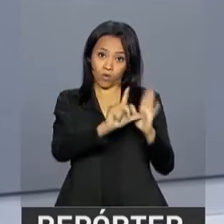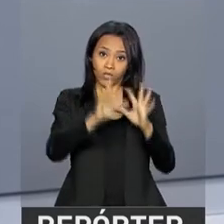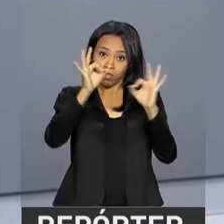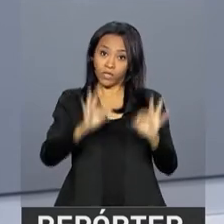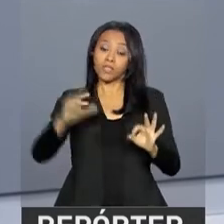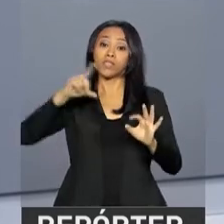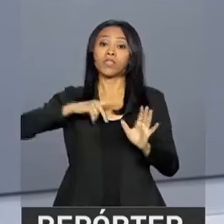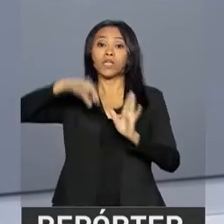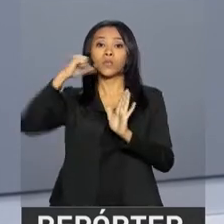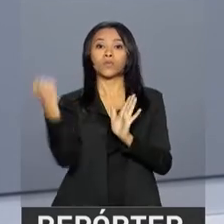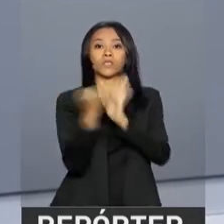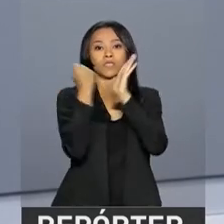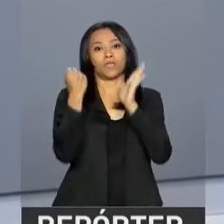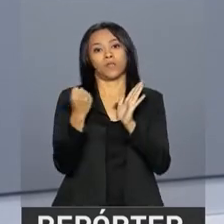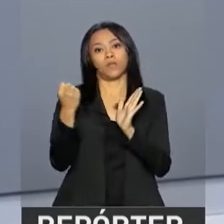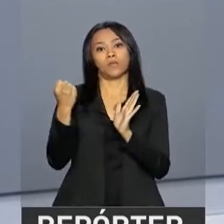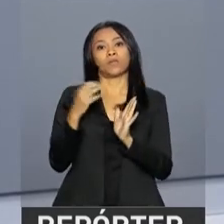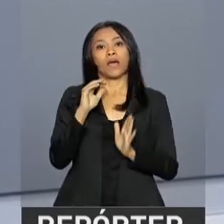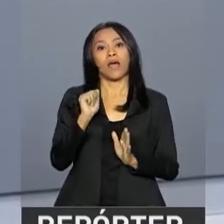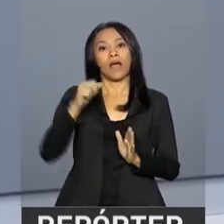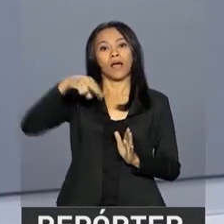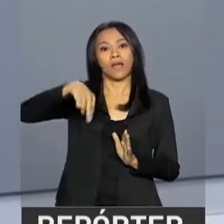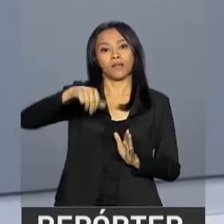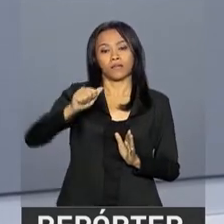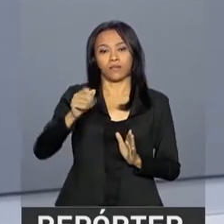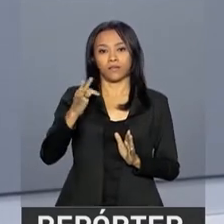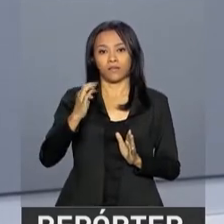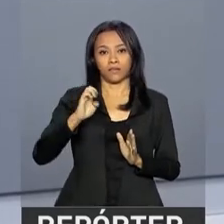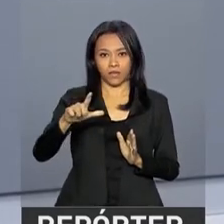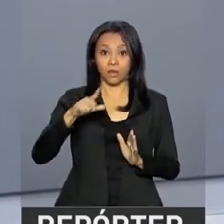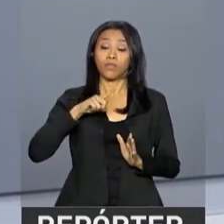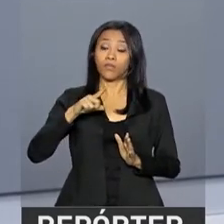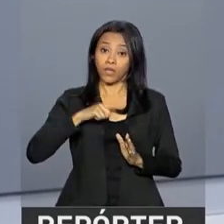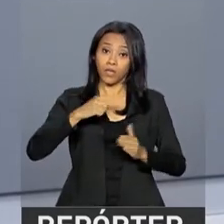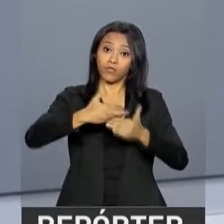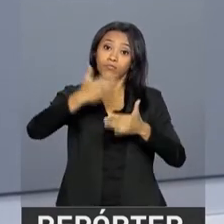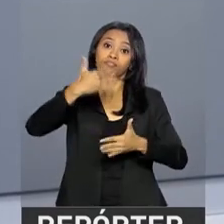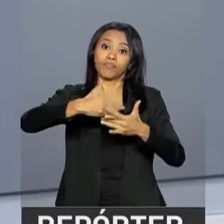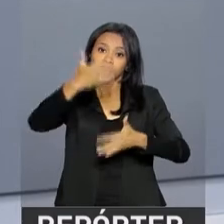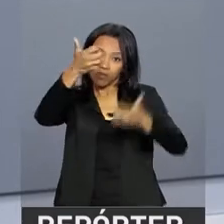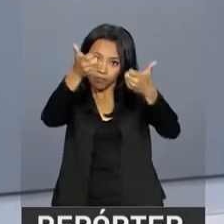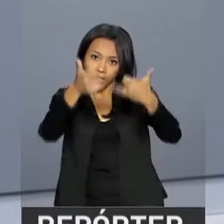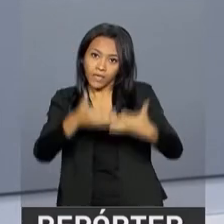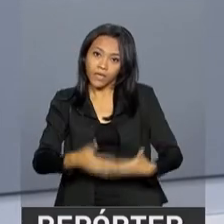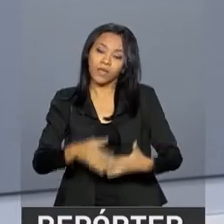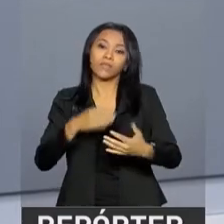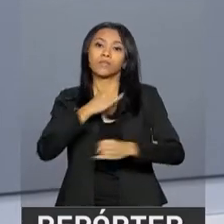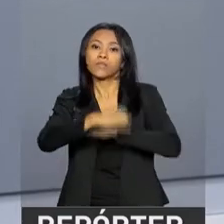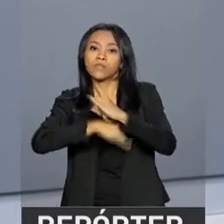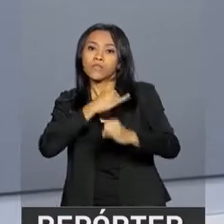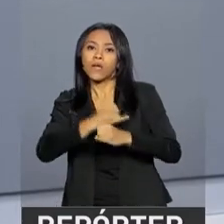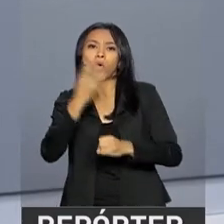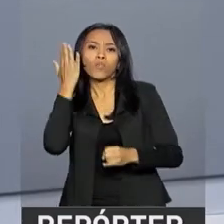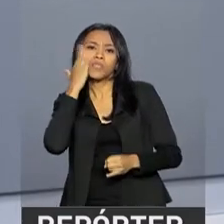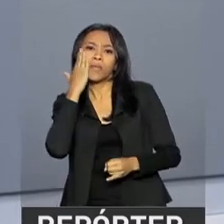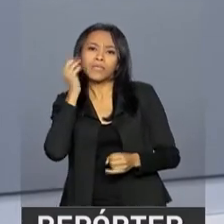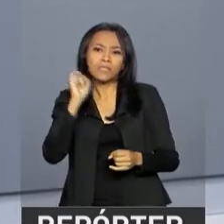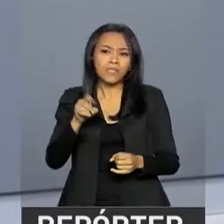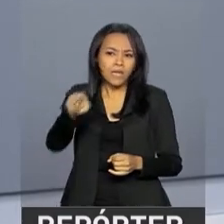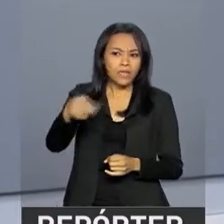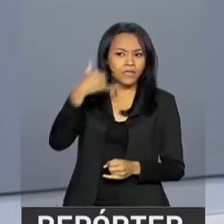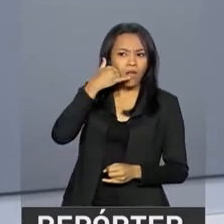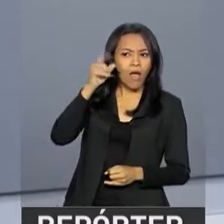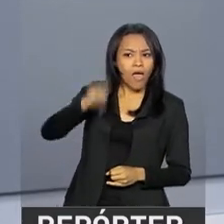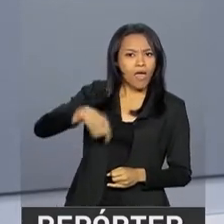de certificação da Anatel. A agência disponibilizou um site na internet explicando como identificar aparelhos piratas para evitar